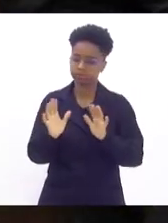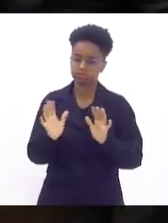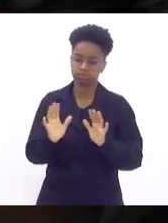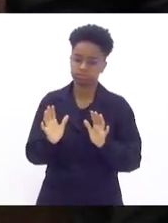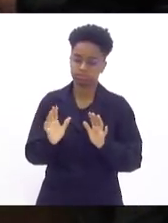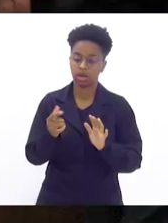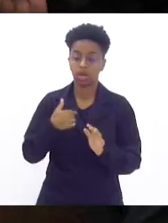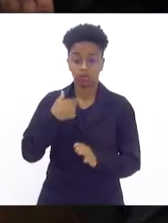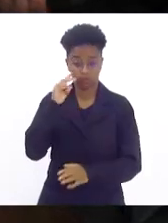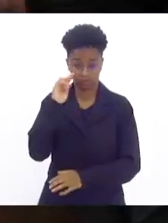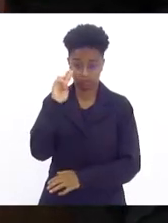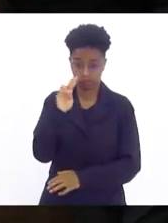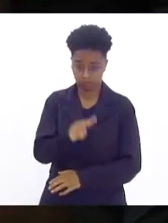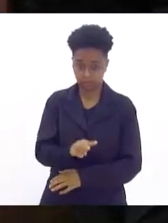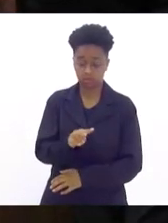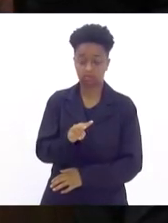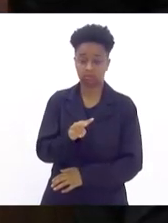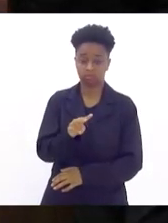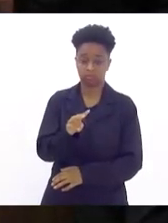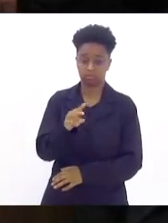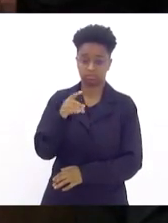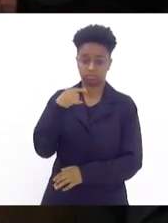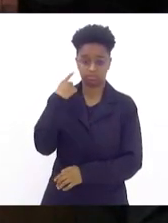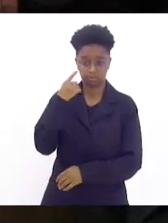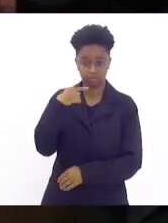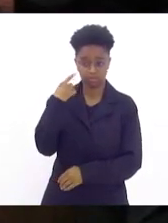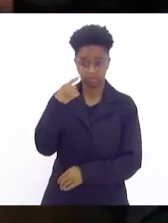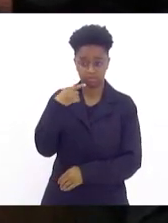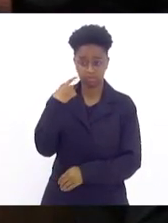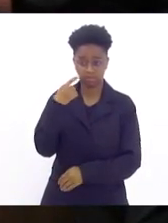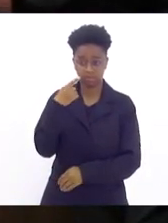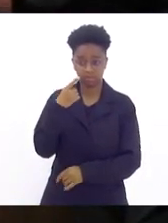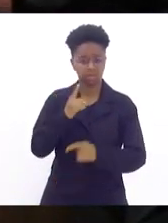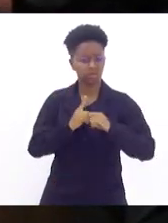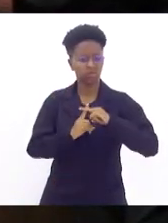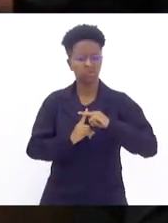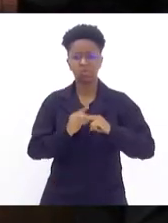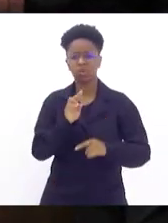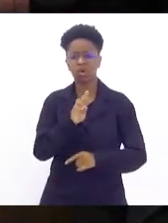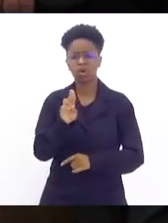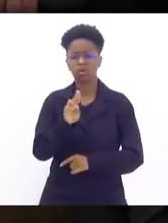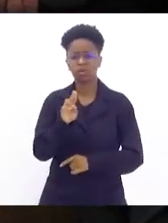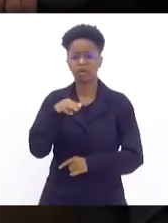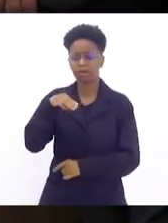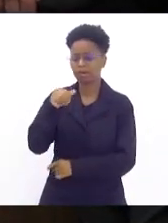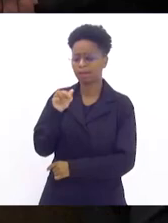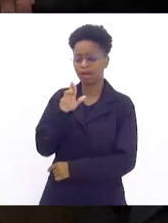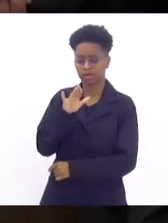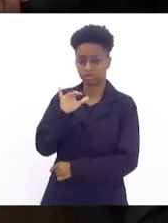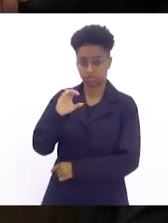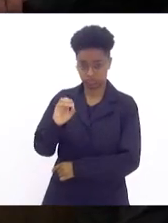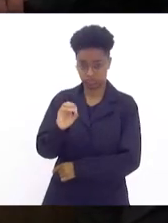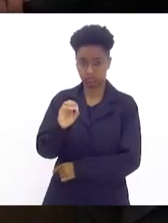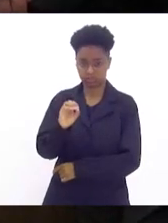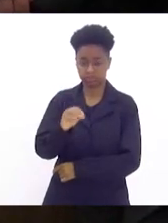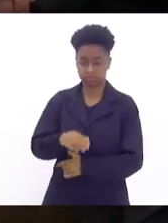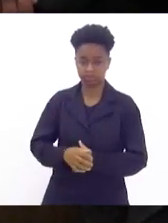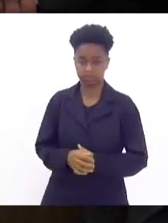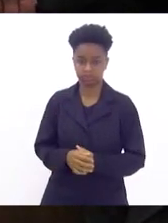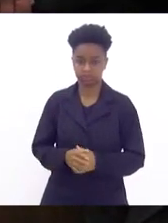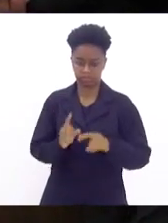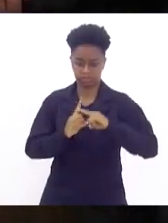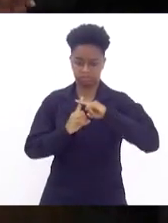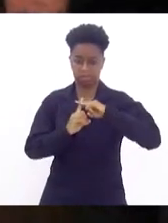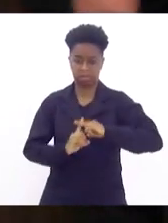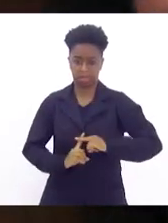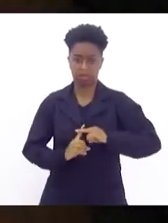nova deputado do crucifixo que eu esqueço o nome dele Você fica quase